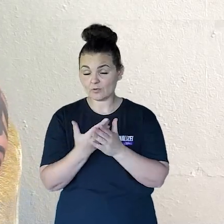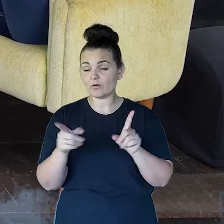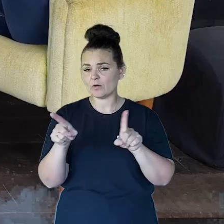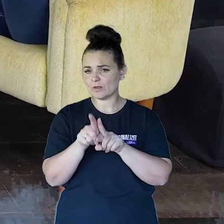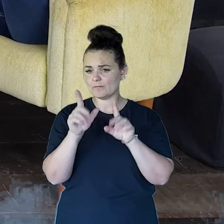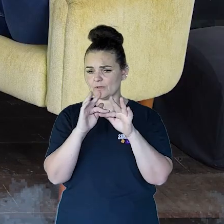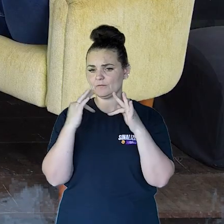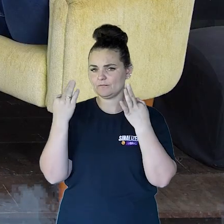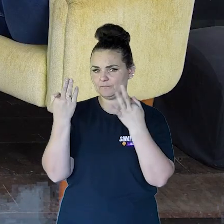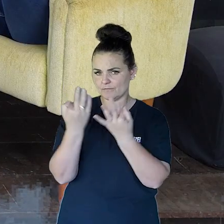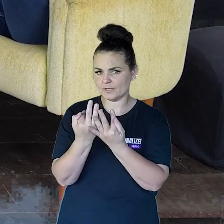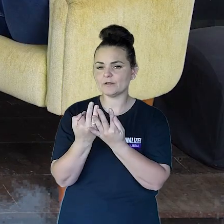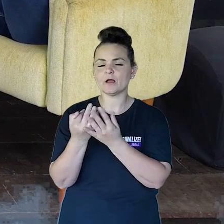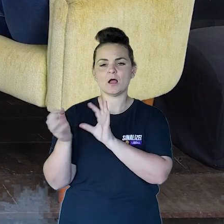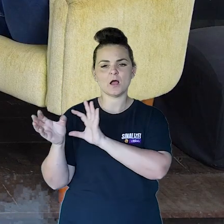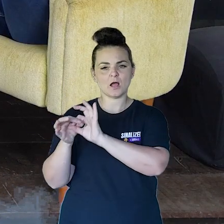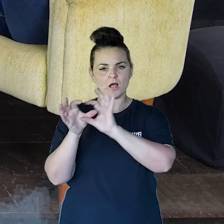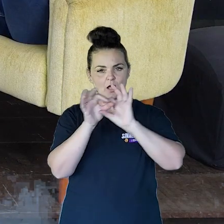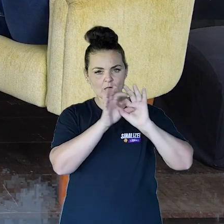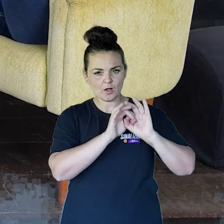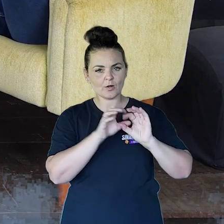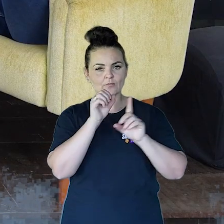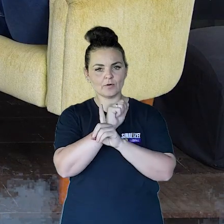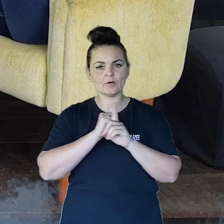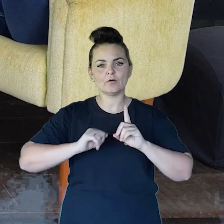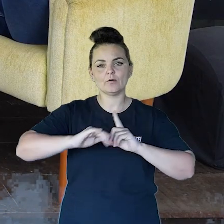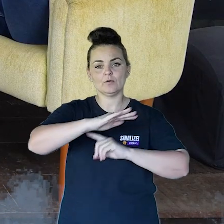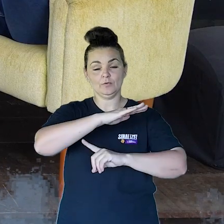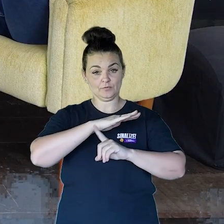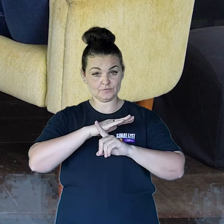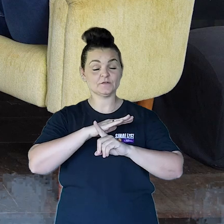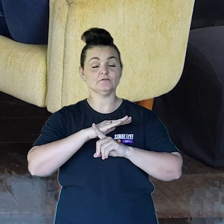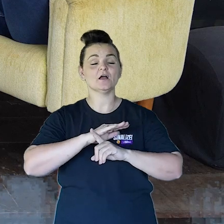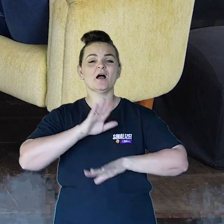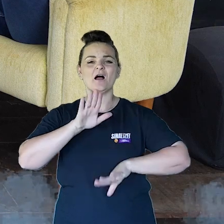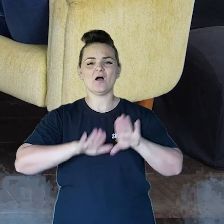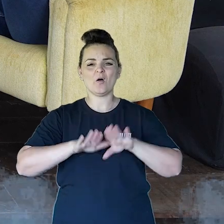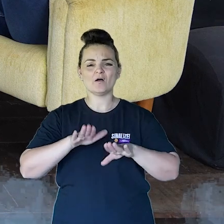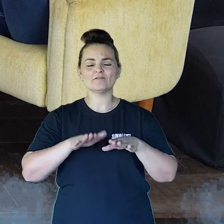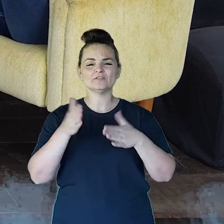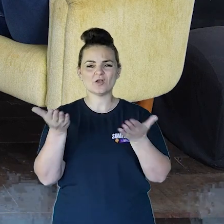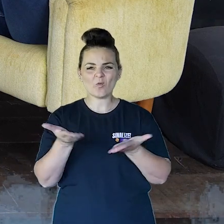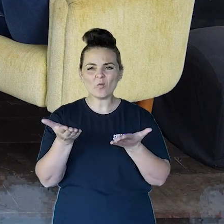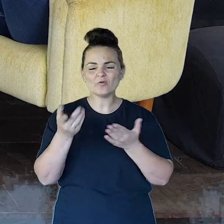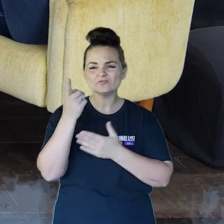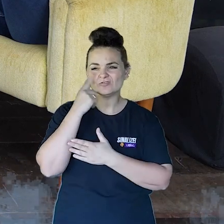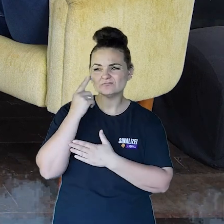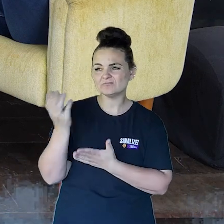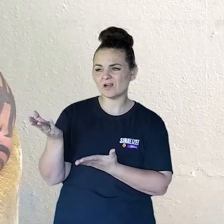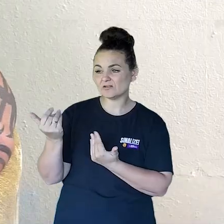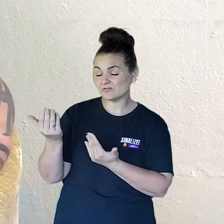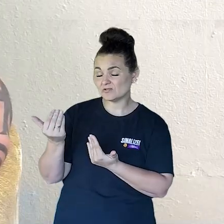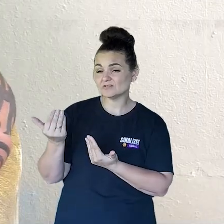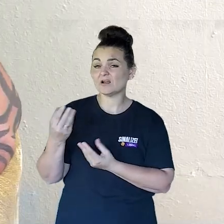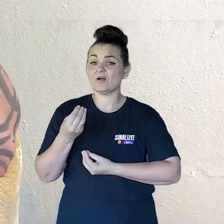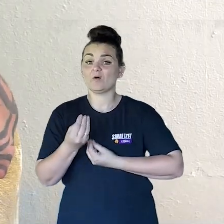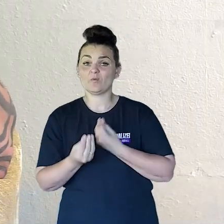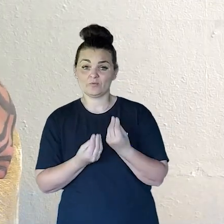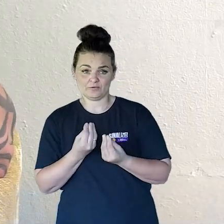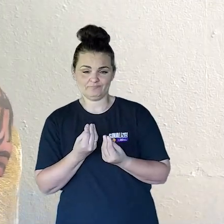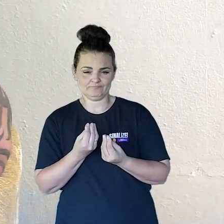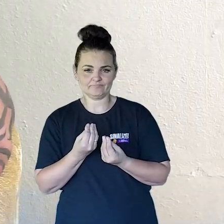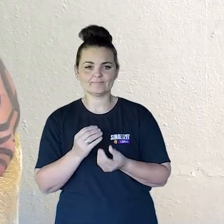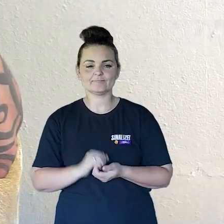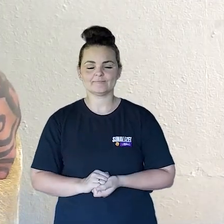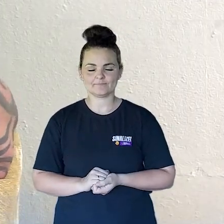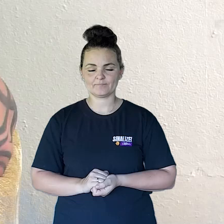família, no contexto social, né? Hoje a gente está vendo como esses adolescentes estão vindo para o mundo, a gente vê isso, não estou